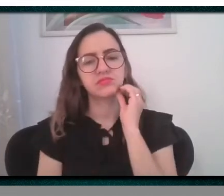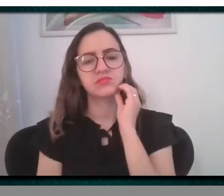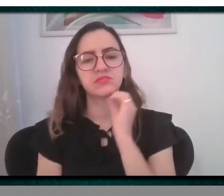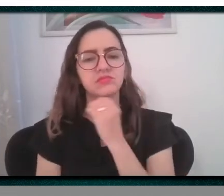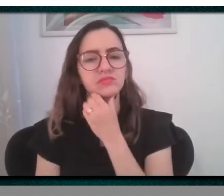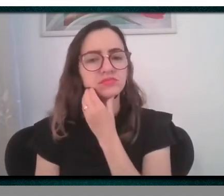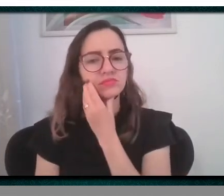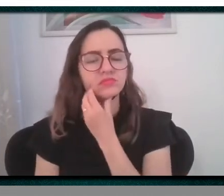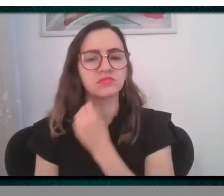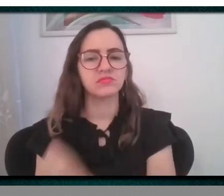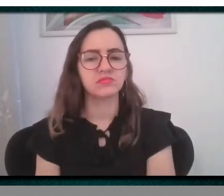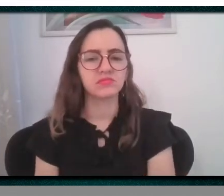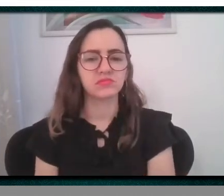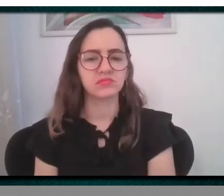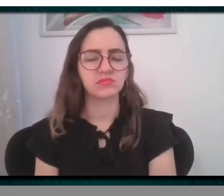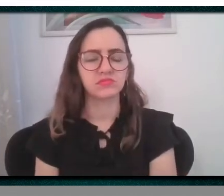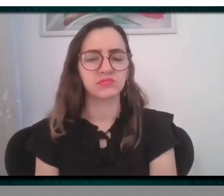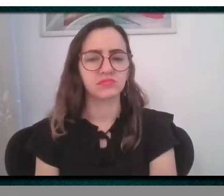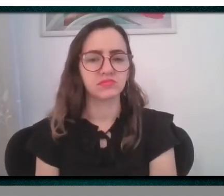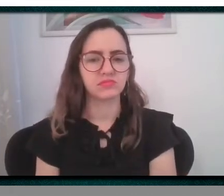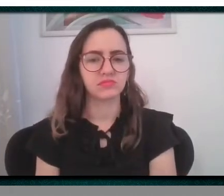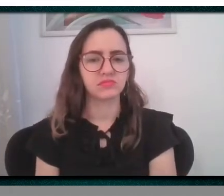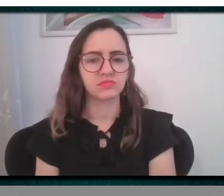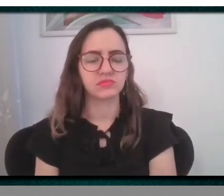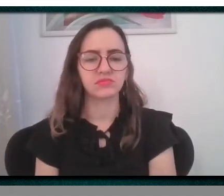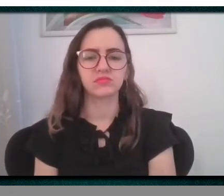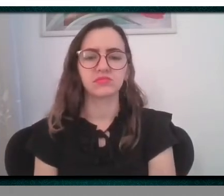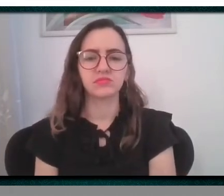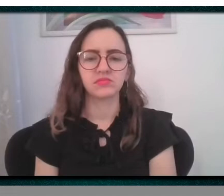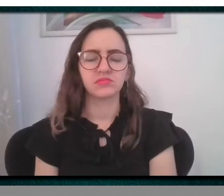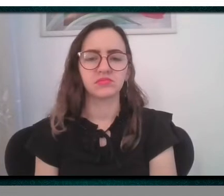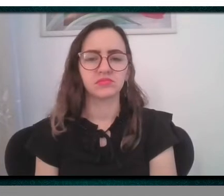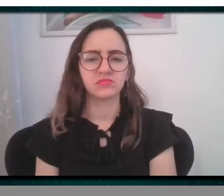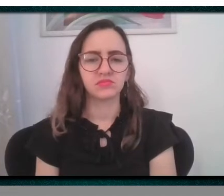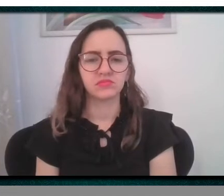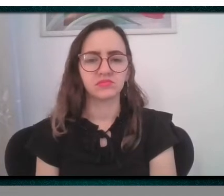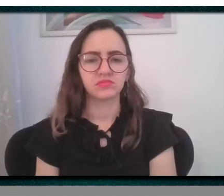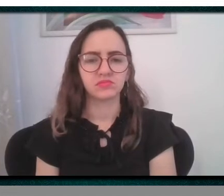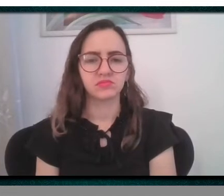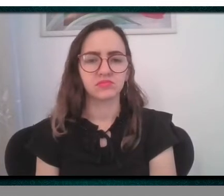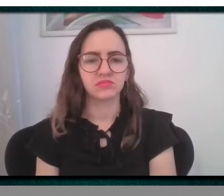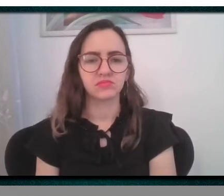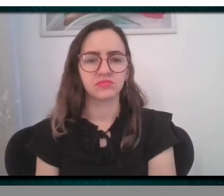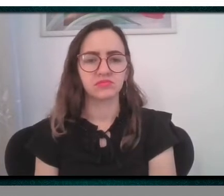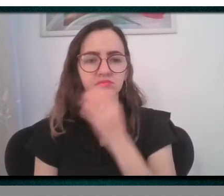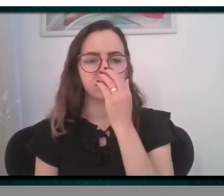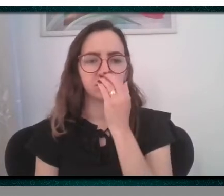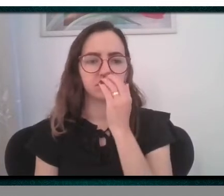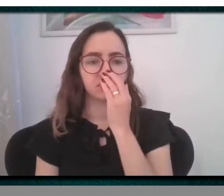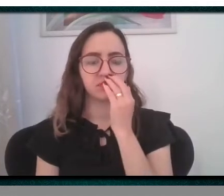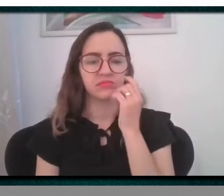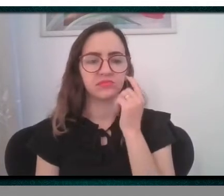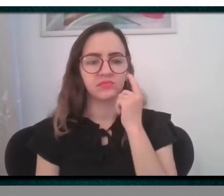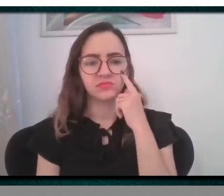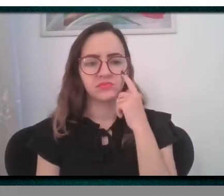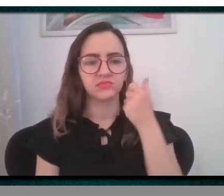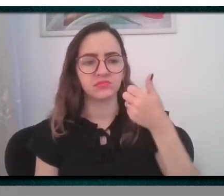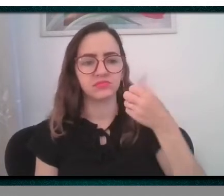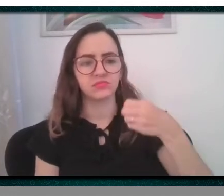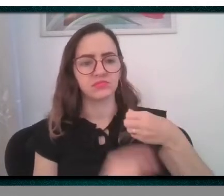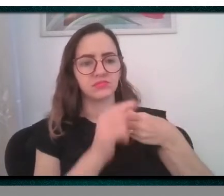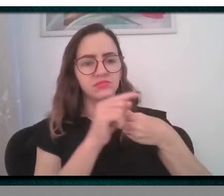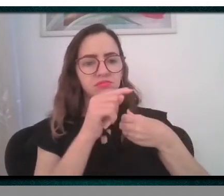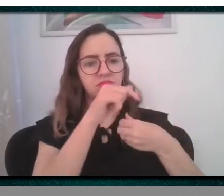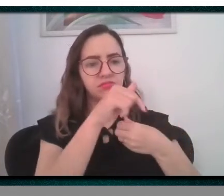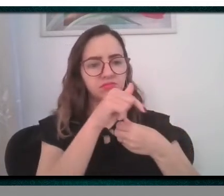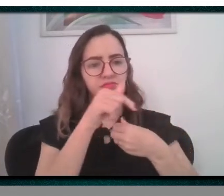maior que 10 a 7, ele vai ser ácido. Porque, obrigatoriamente, o OH vai ser menor do que 10 a 7. Tá? Isso é uma coisa que